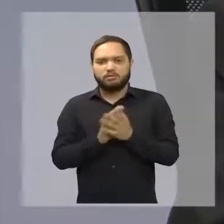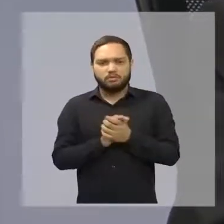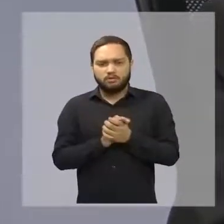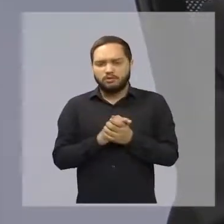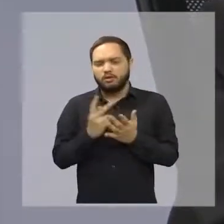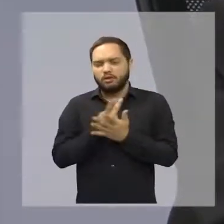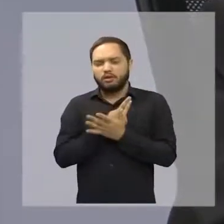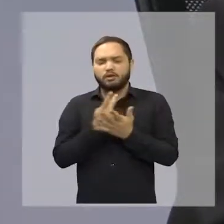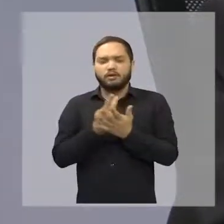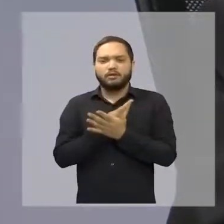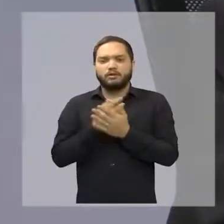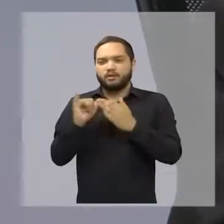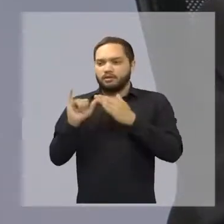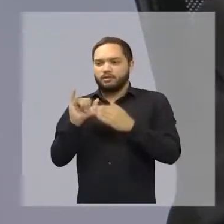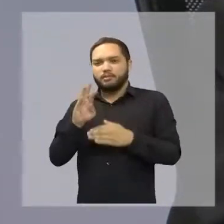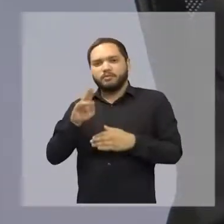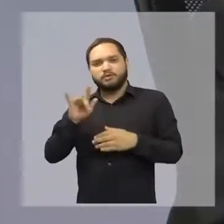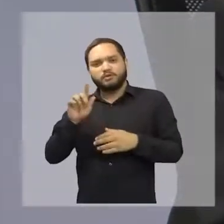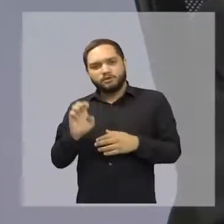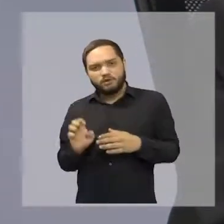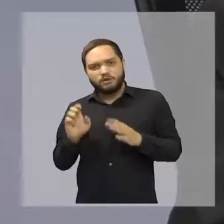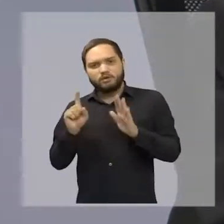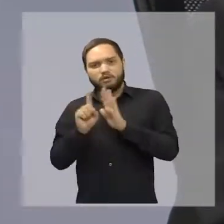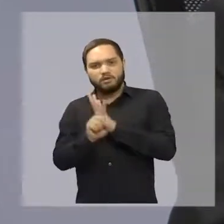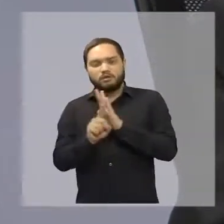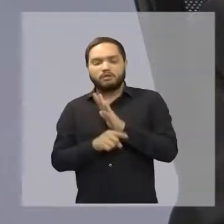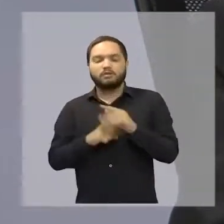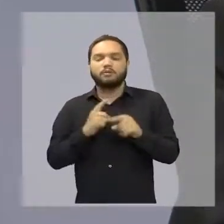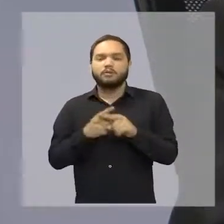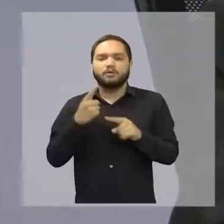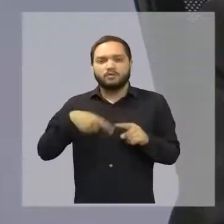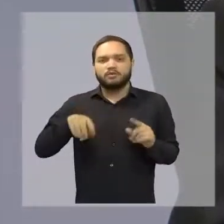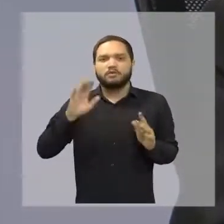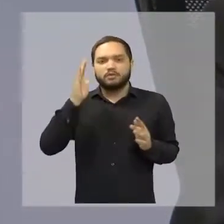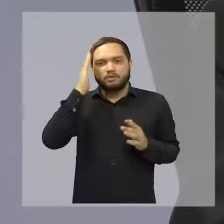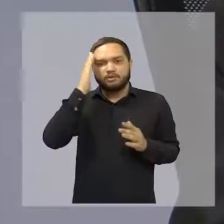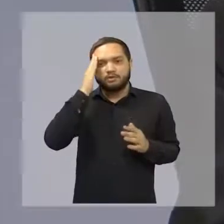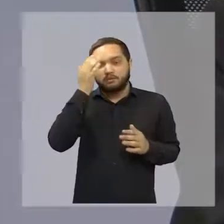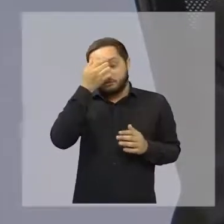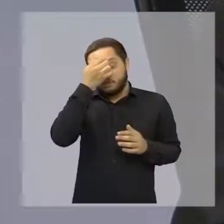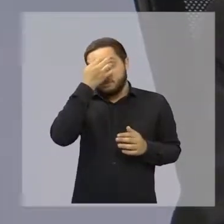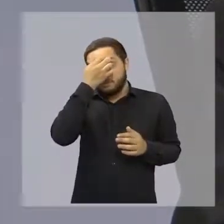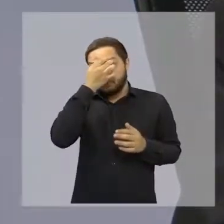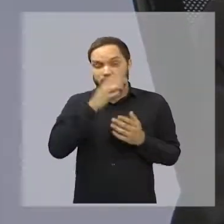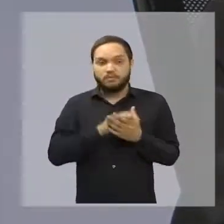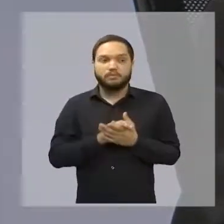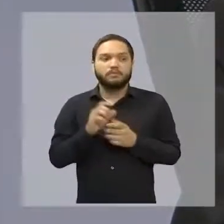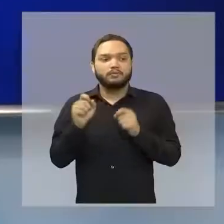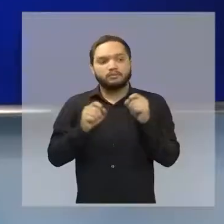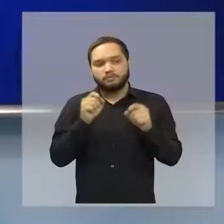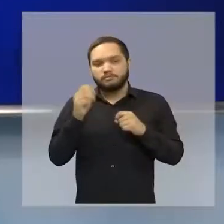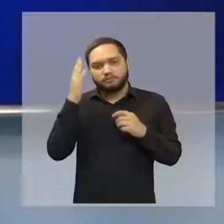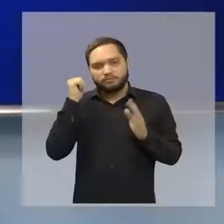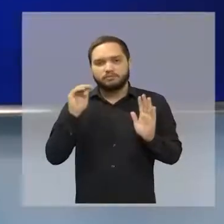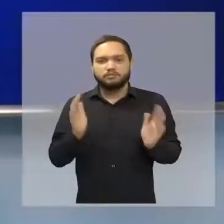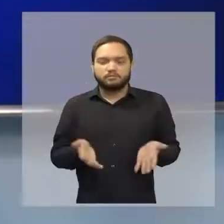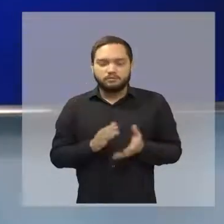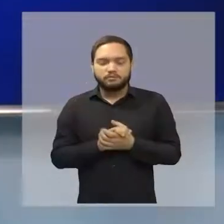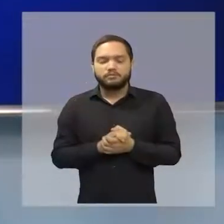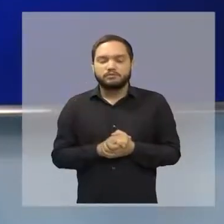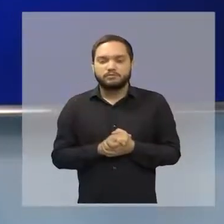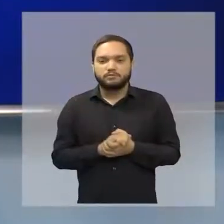IBGE estude as classes dominantes, porque a gente já sabe o que são, o que pensam. Então não há necessidade de